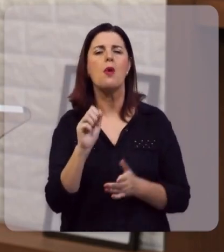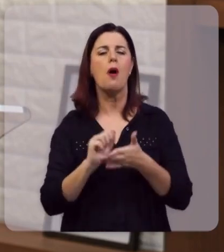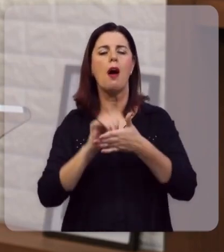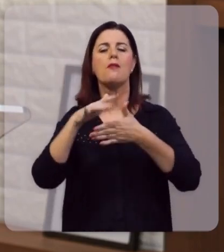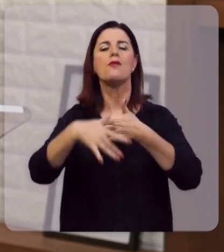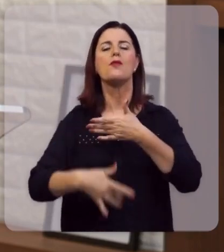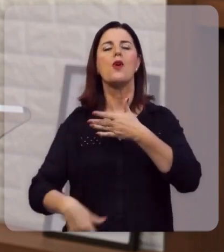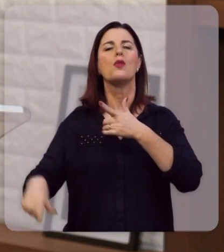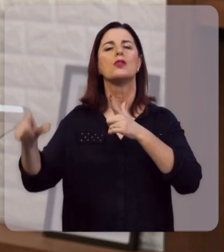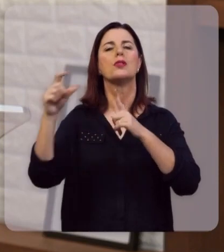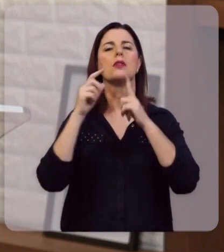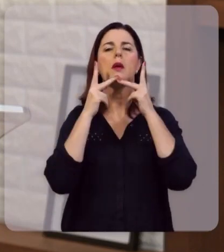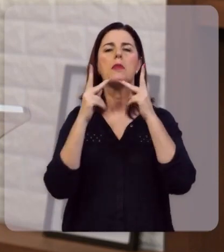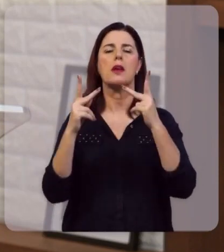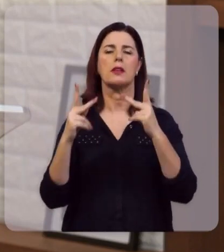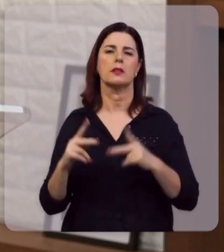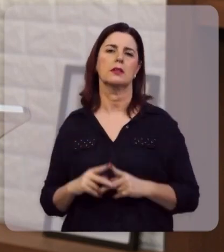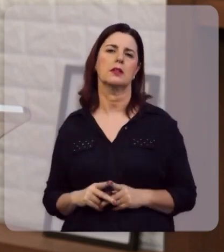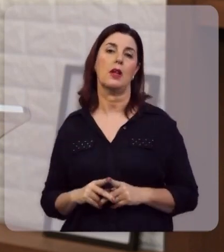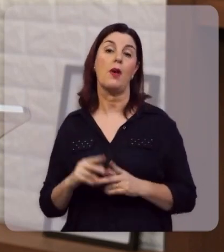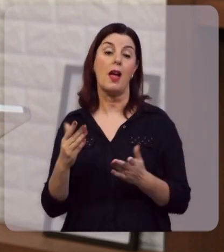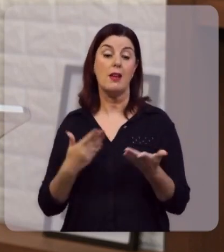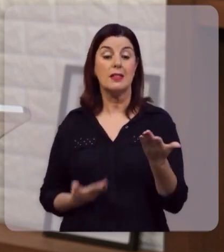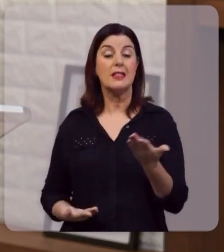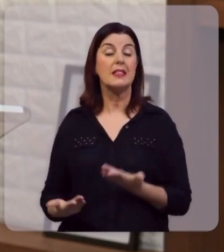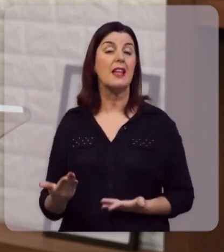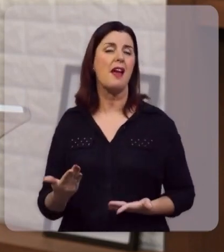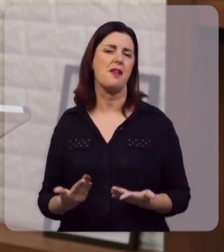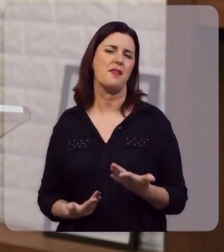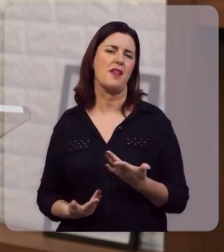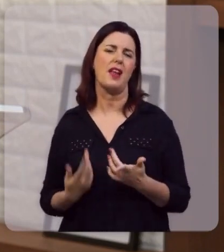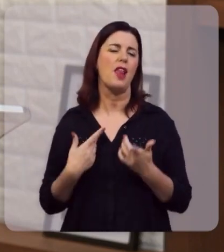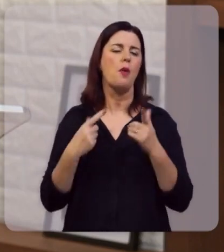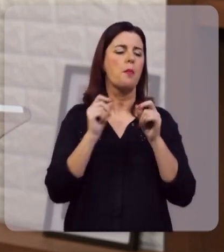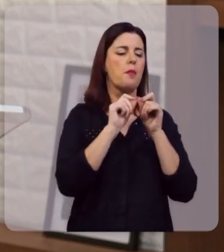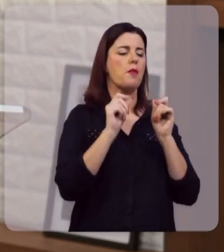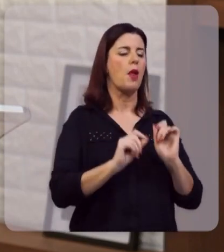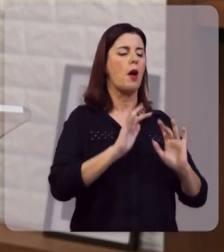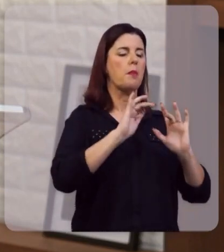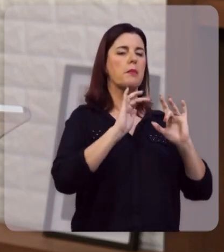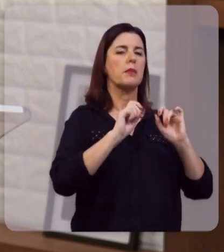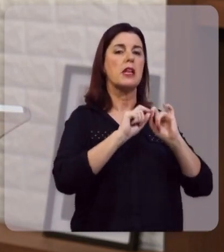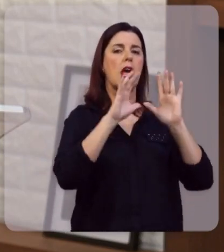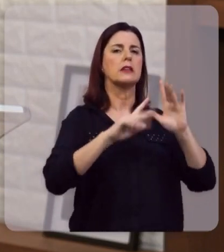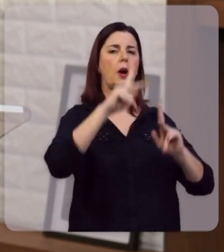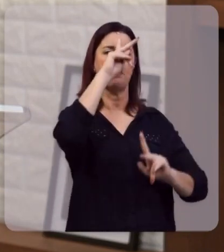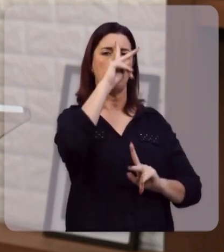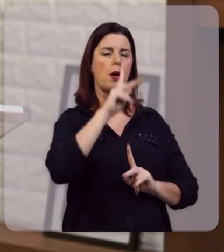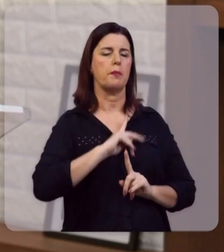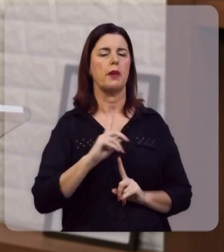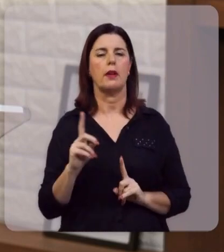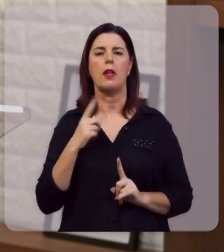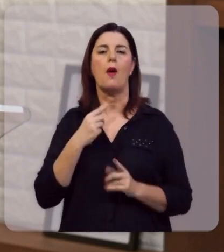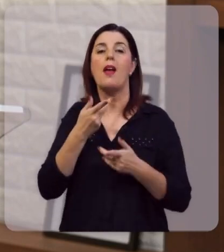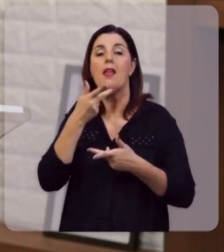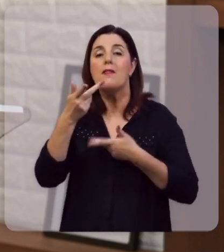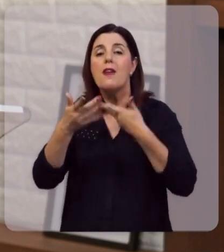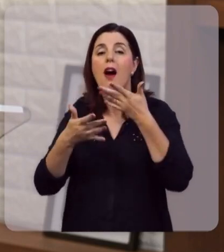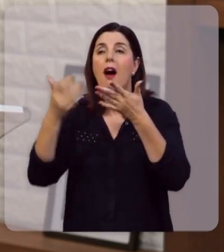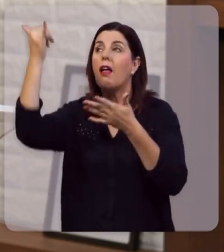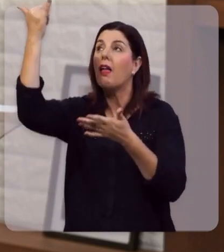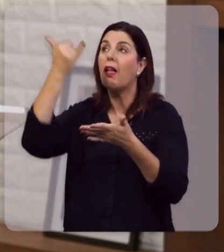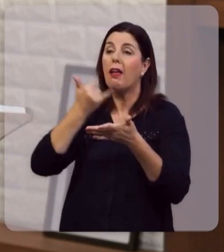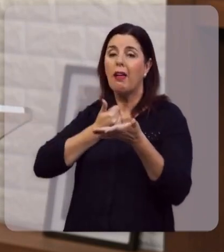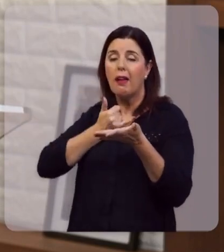fonte da mensagem, ele é o servo da mensagem. Ele não cria a mensagem, ele transmite a mensagem. A mensagem não é dele, a mensagem é